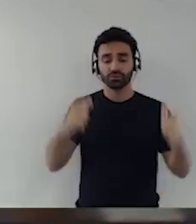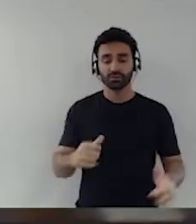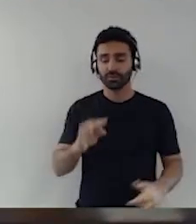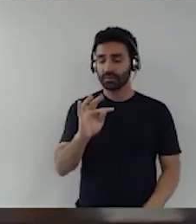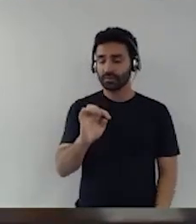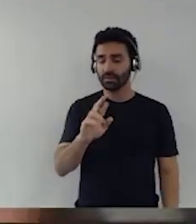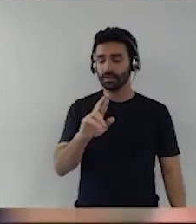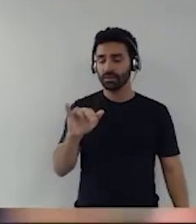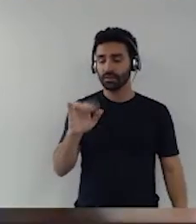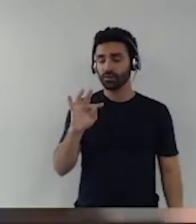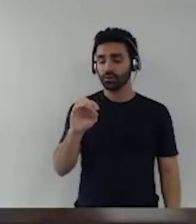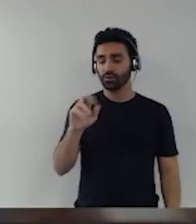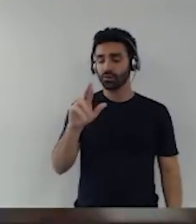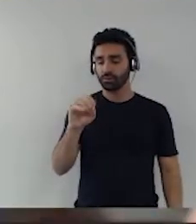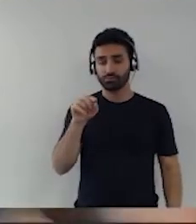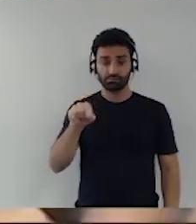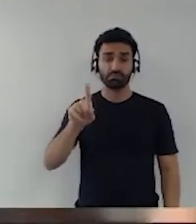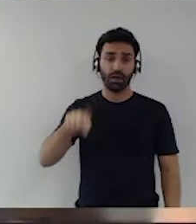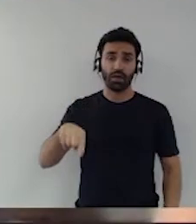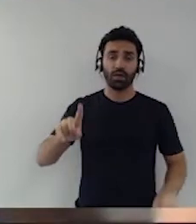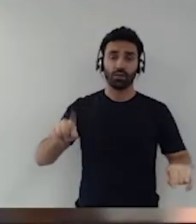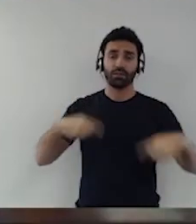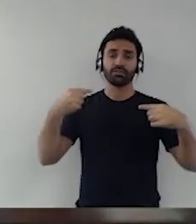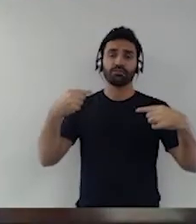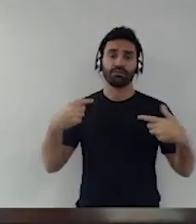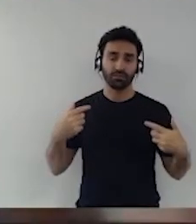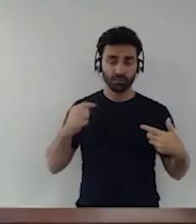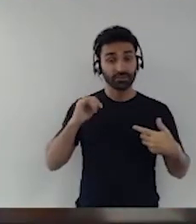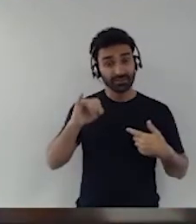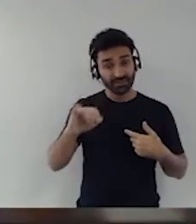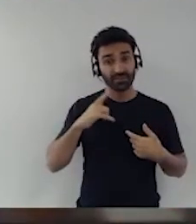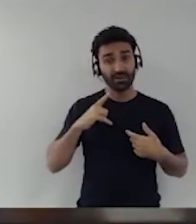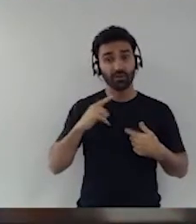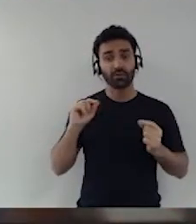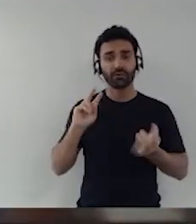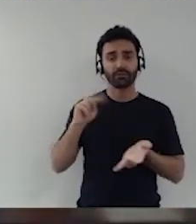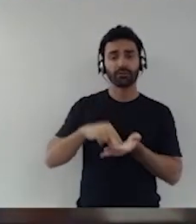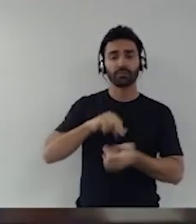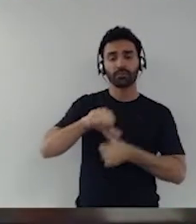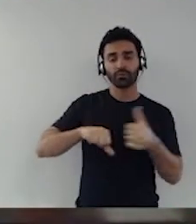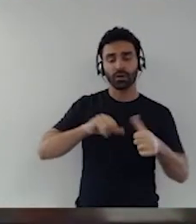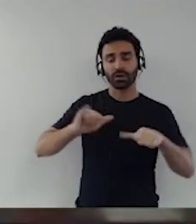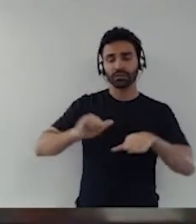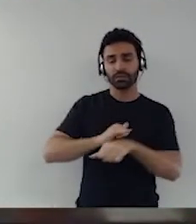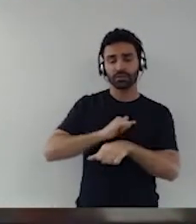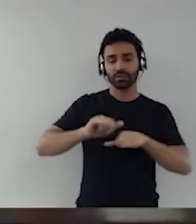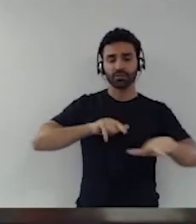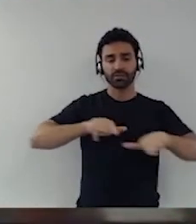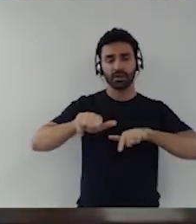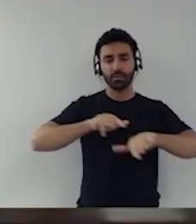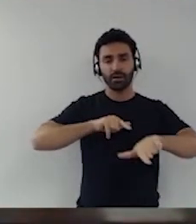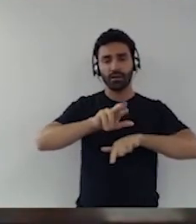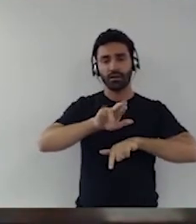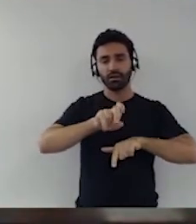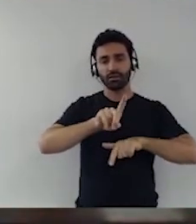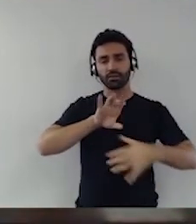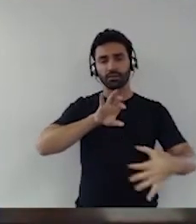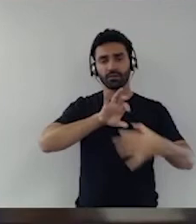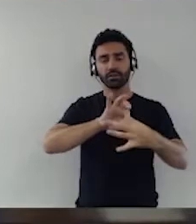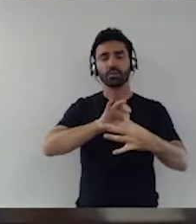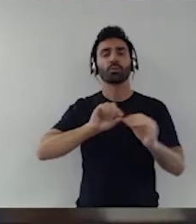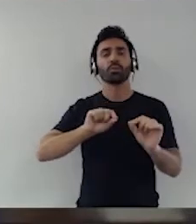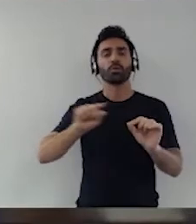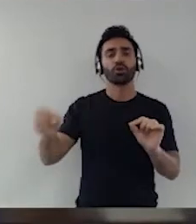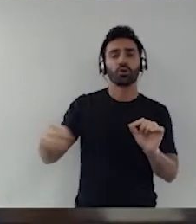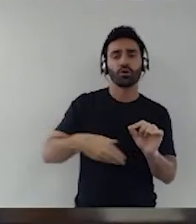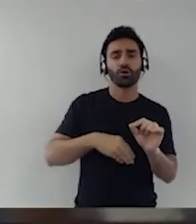desafio, porque se está colocado nessa ideia de reposicionar a estratégia de trabalhar em redes através da construção de